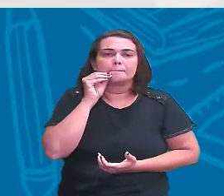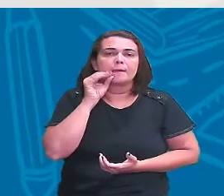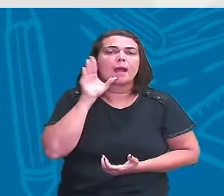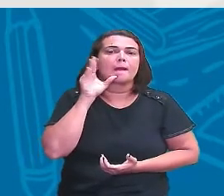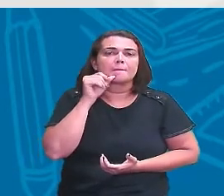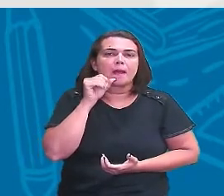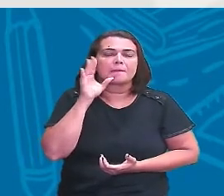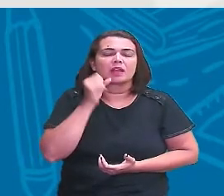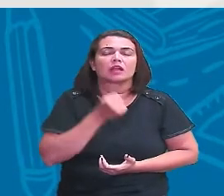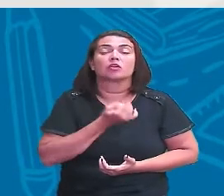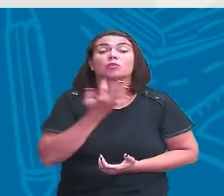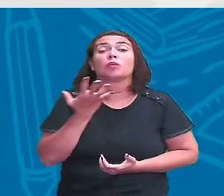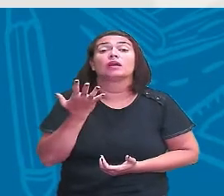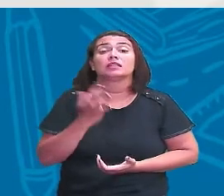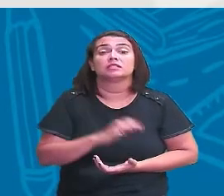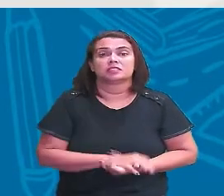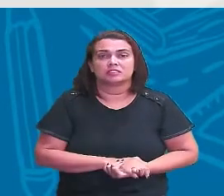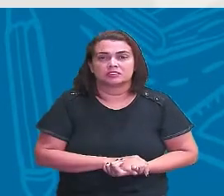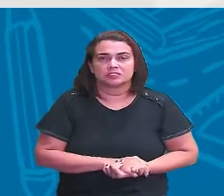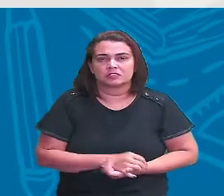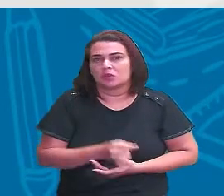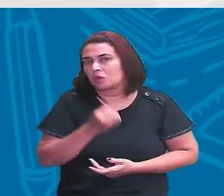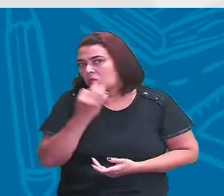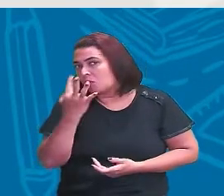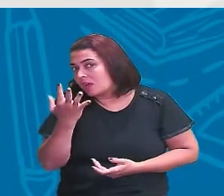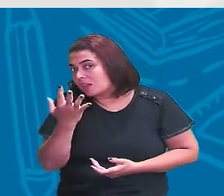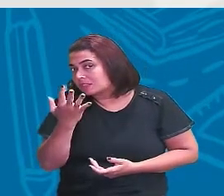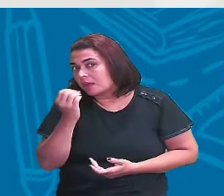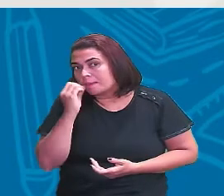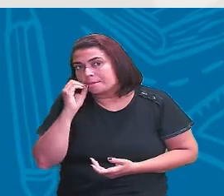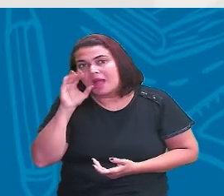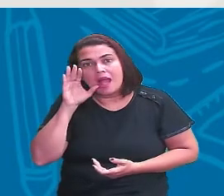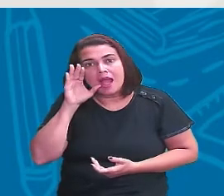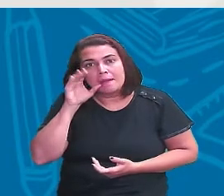quantas vezes nós abrimos a boca para falar, né?